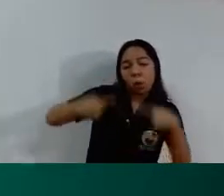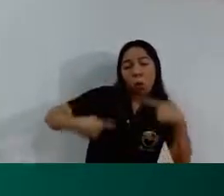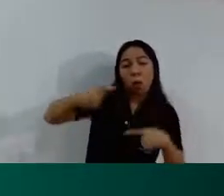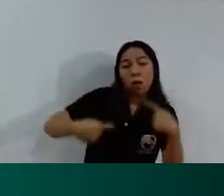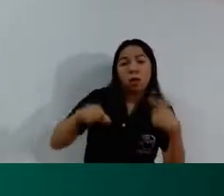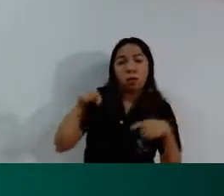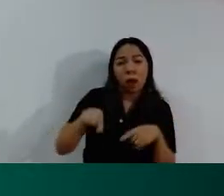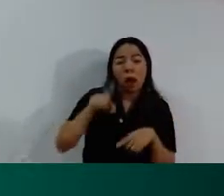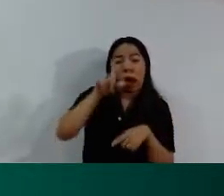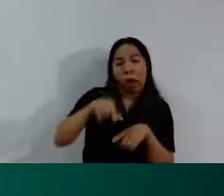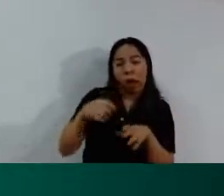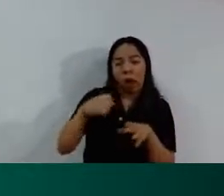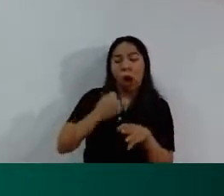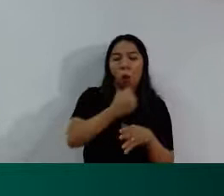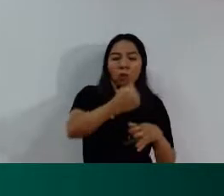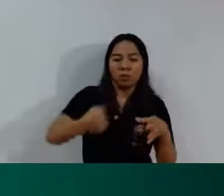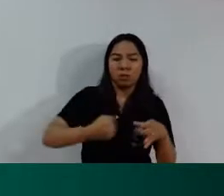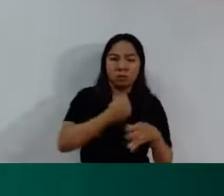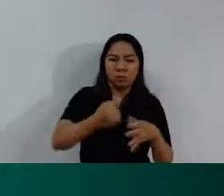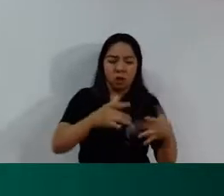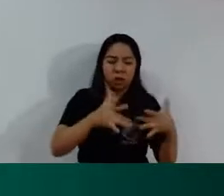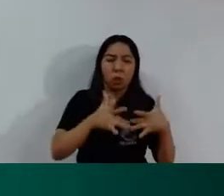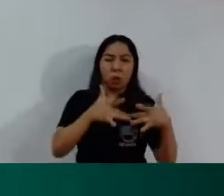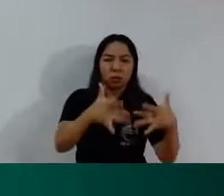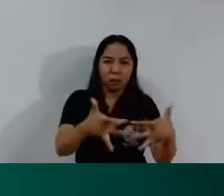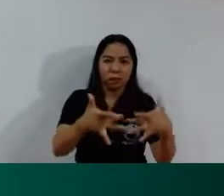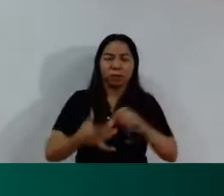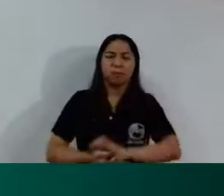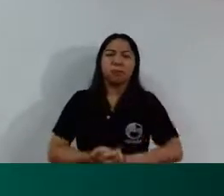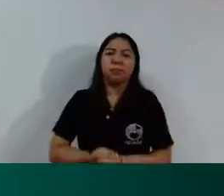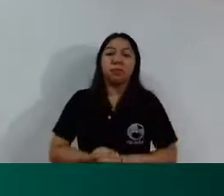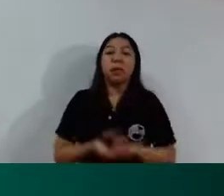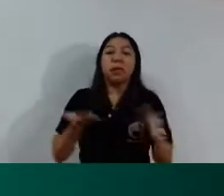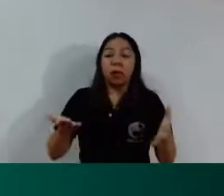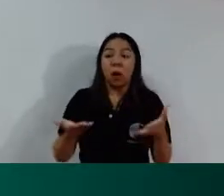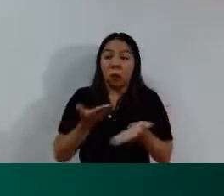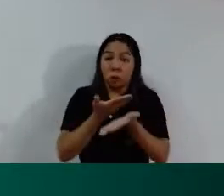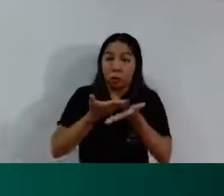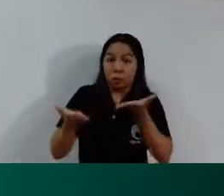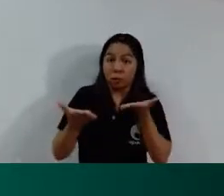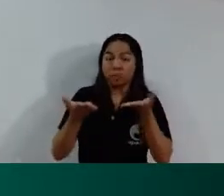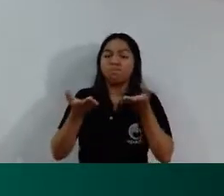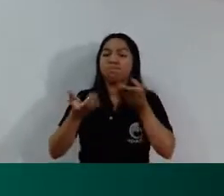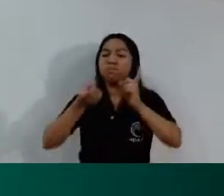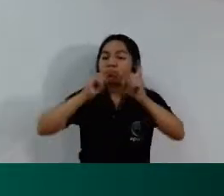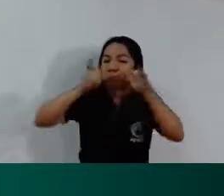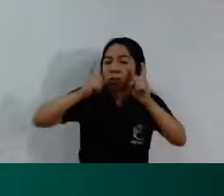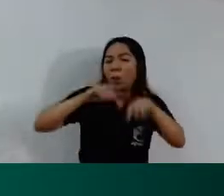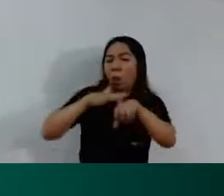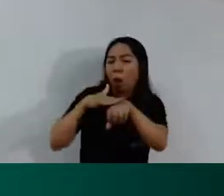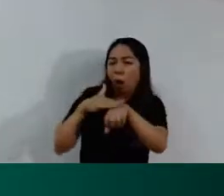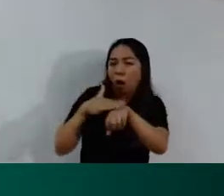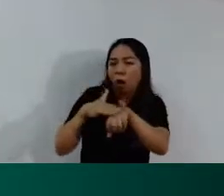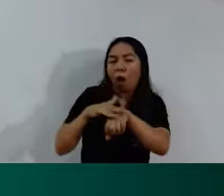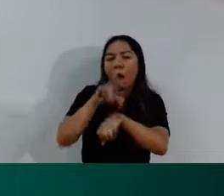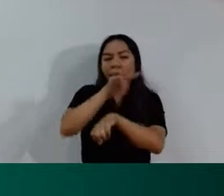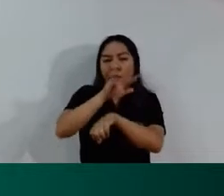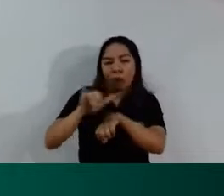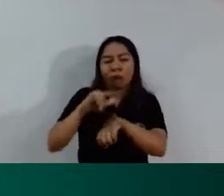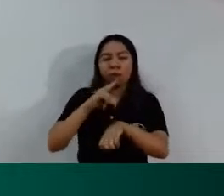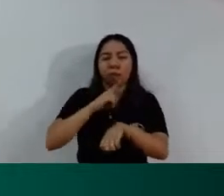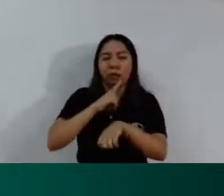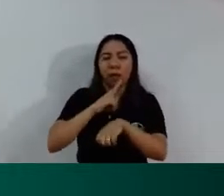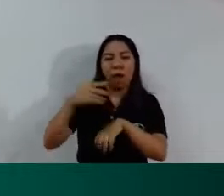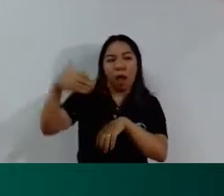política que são as cozinhas solidárias e para fazer essa discussão A gente tá E vai